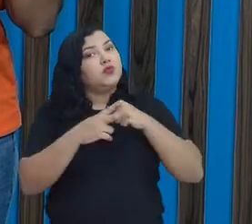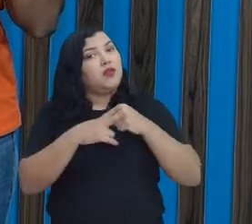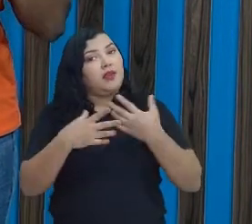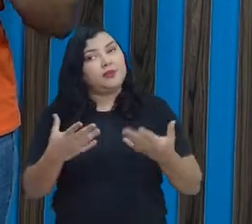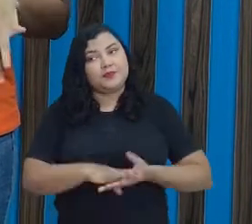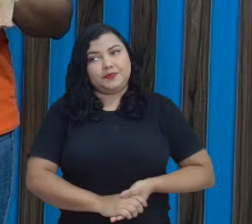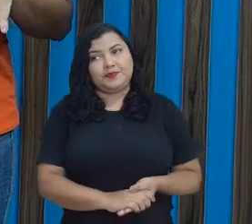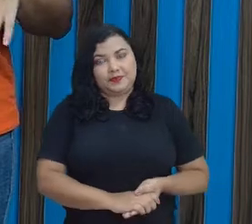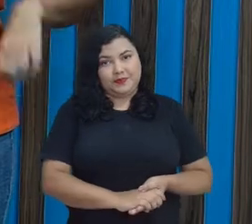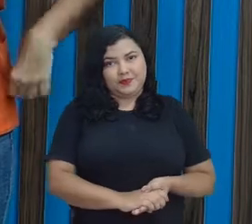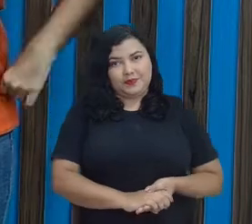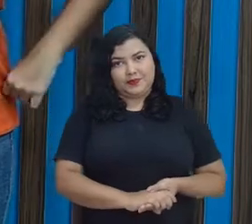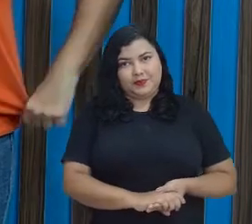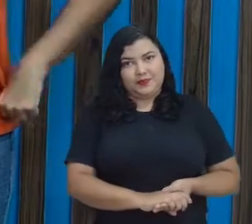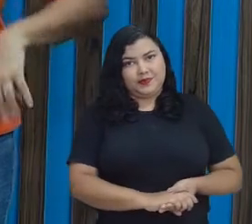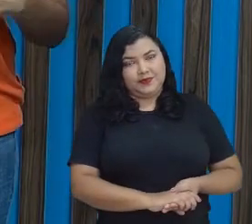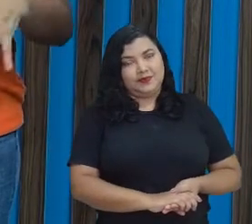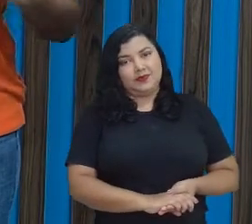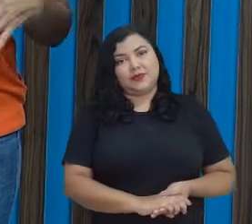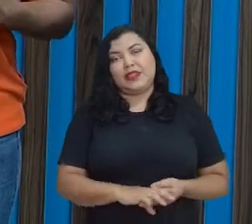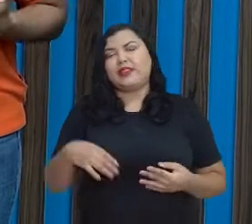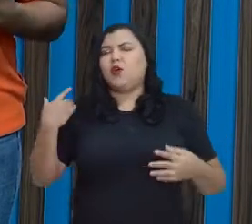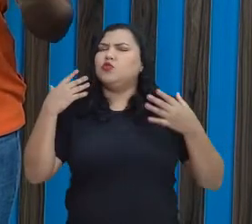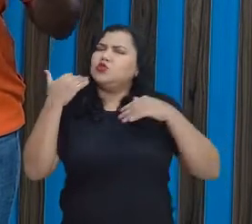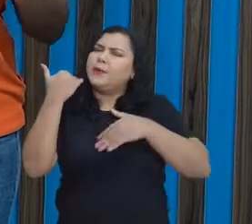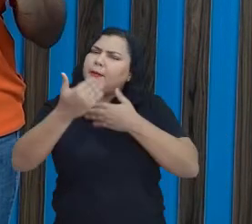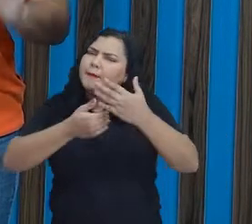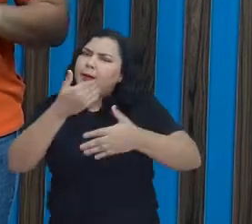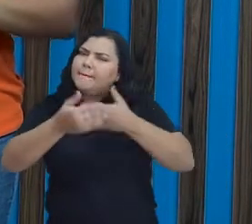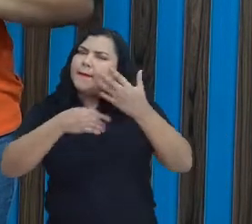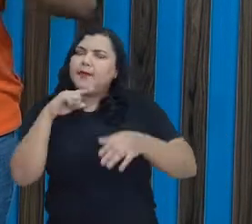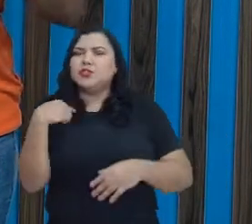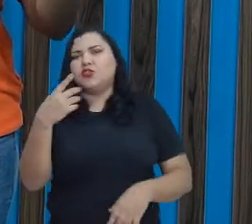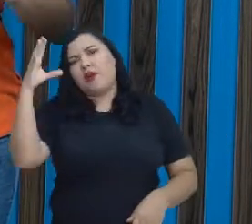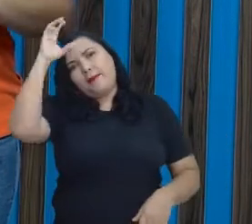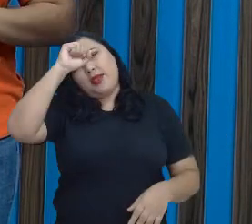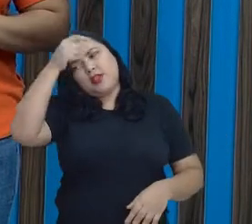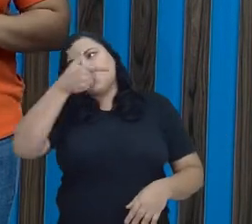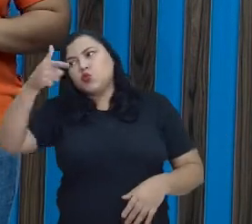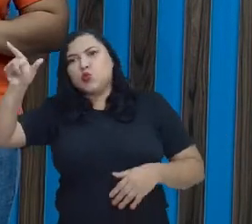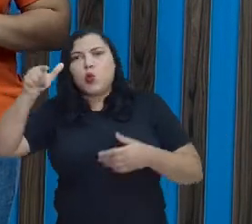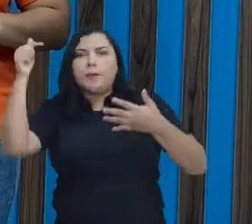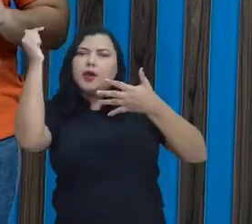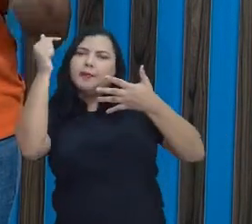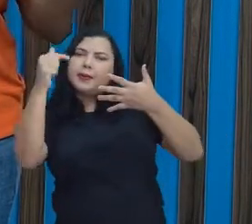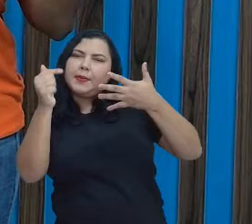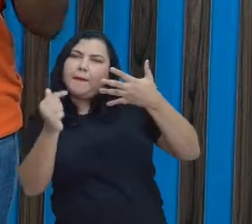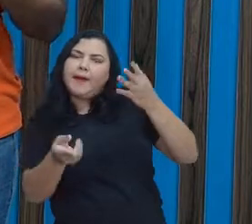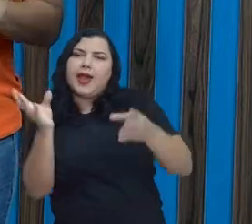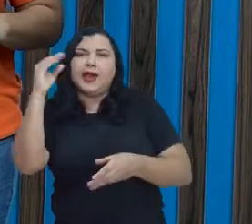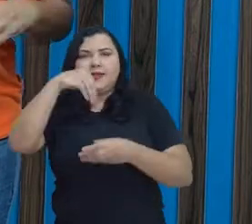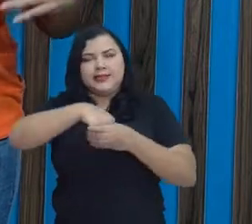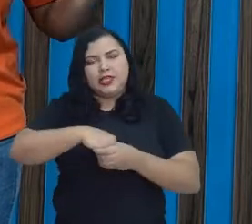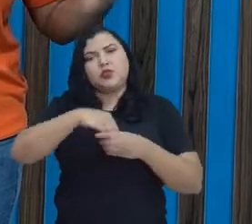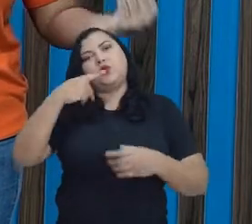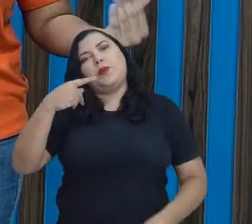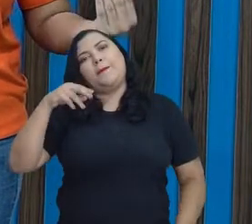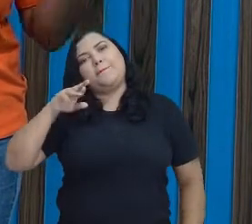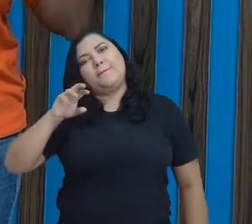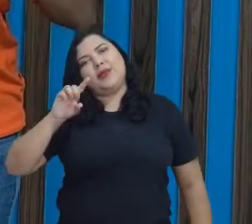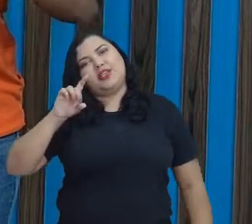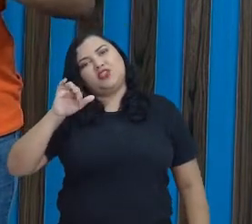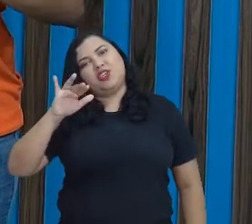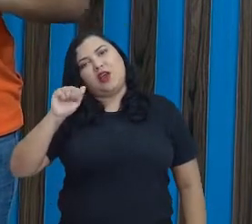dissecação, digamos assim. E aí, aos poucos, quando a gente for aprendendo os outros elementos que compõem o predicado, que compõem o